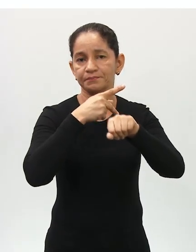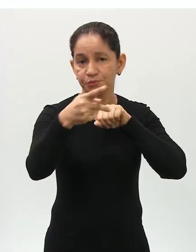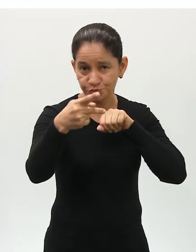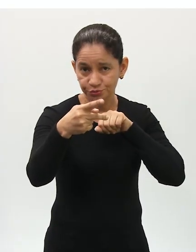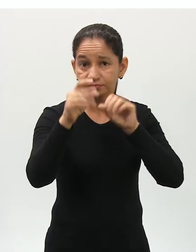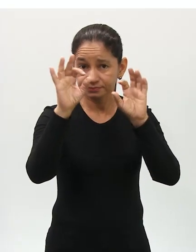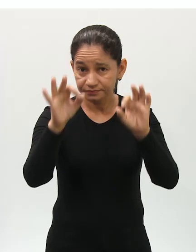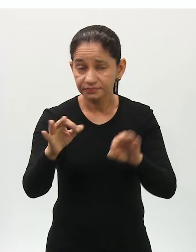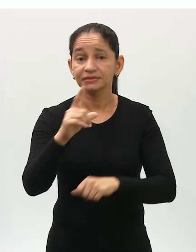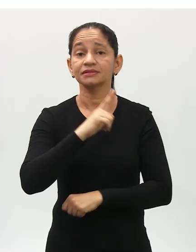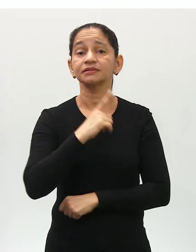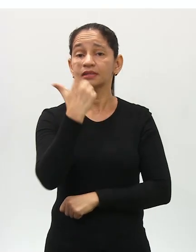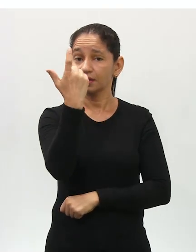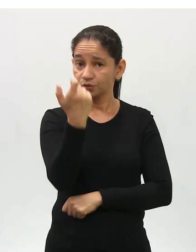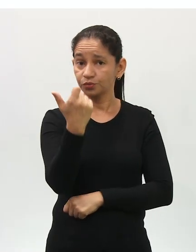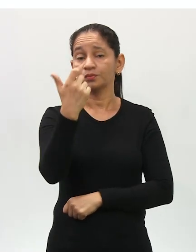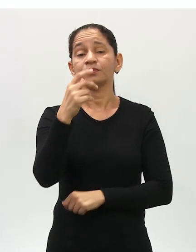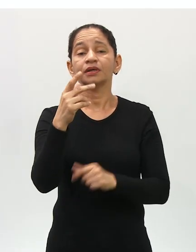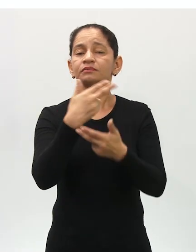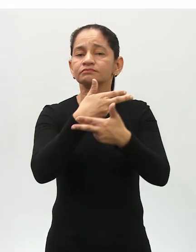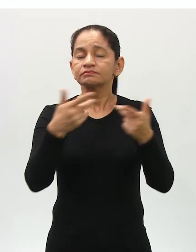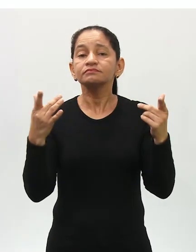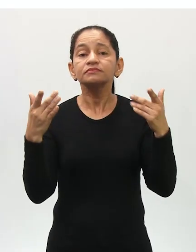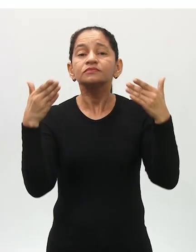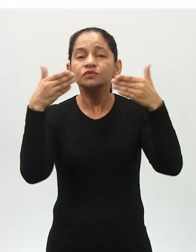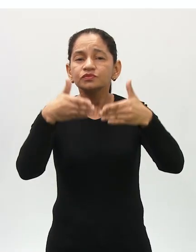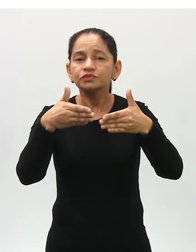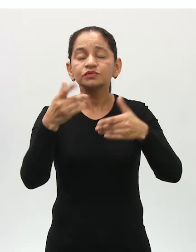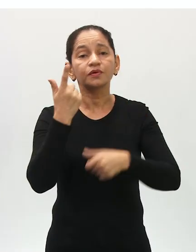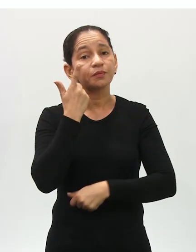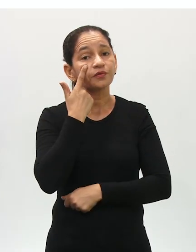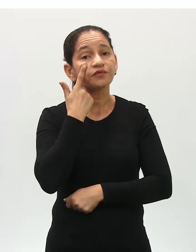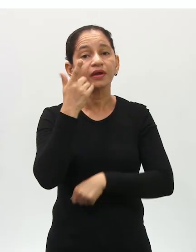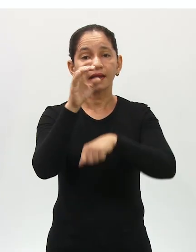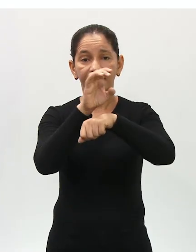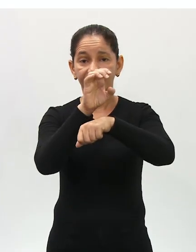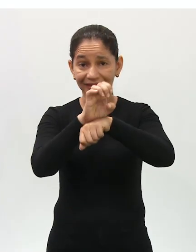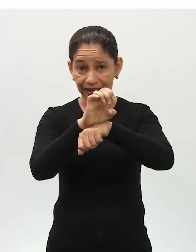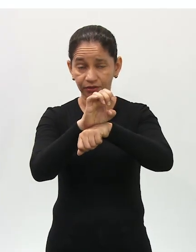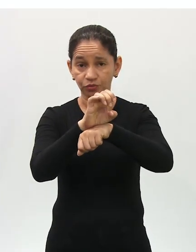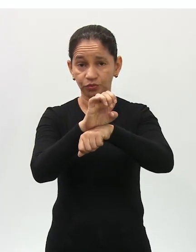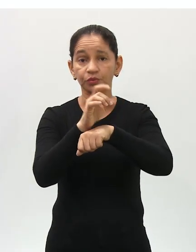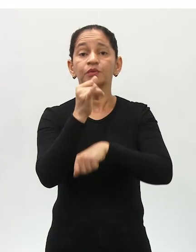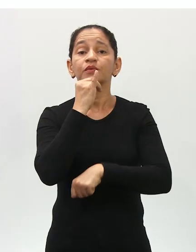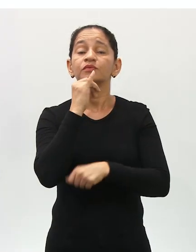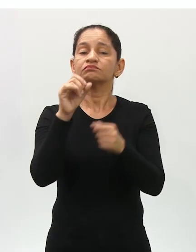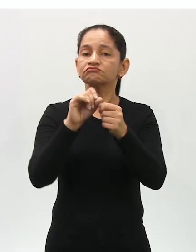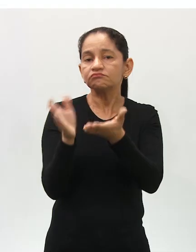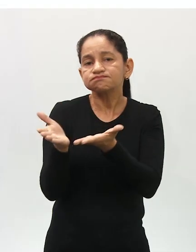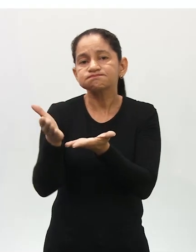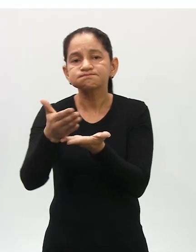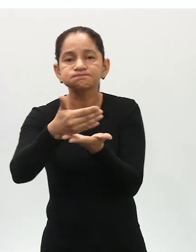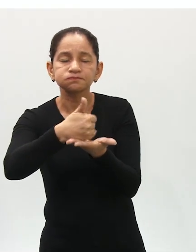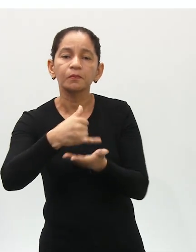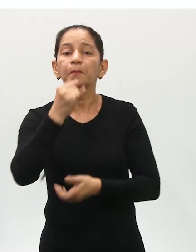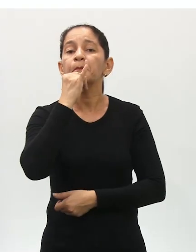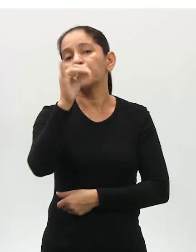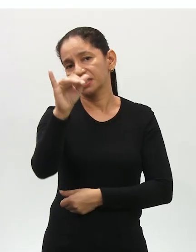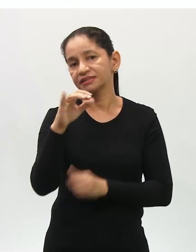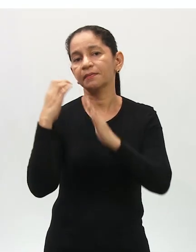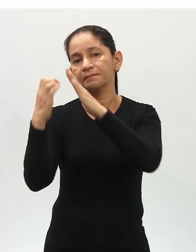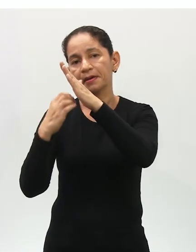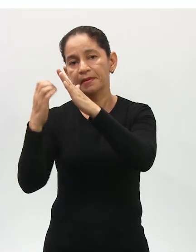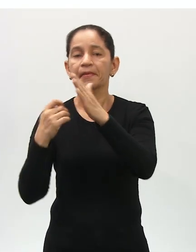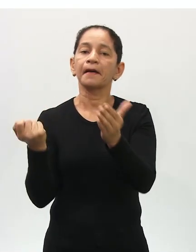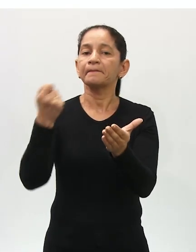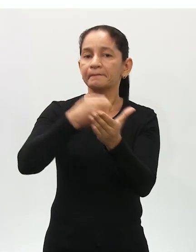que nós temos. Existe uma particularidade também, e isso é quando, né, o Estado está arrecadando receitas, por exemplo, do setor privado, das pessoas